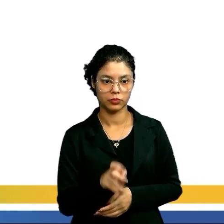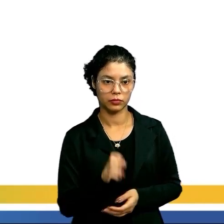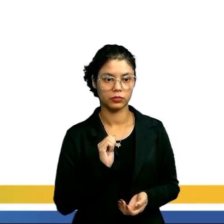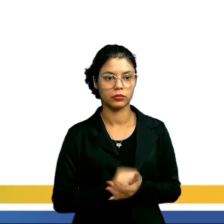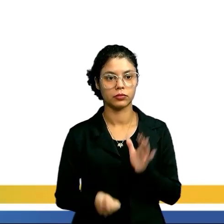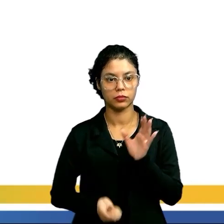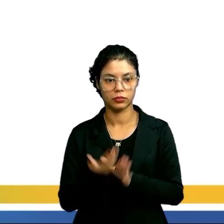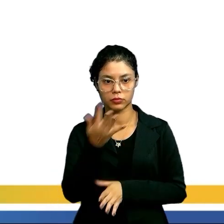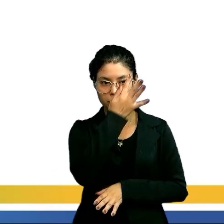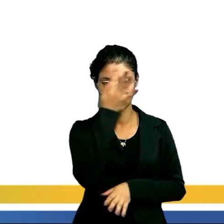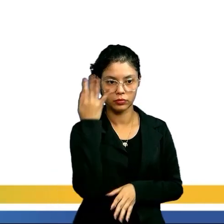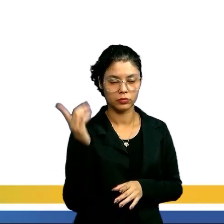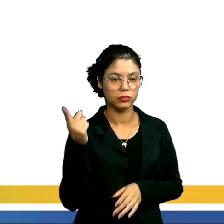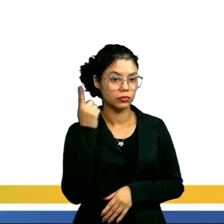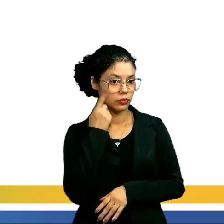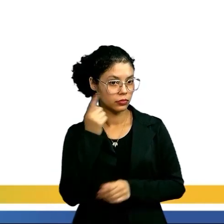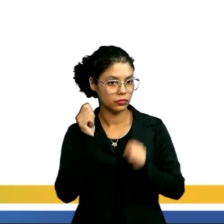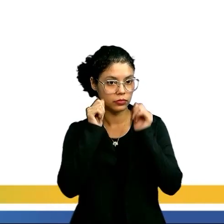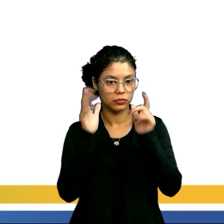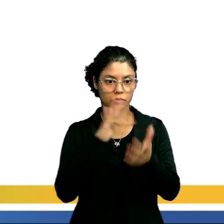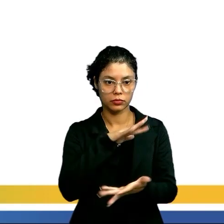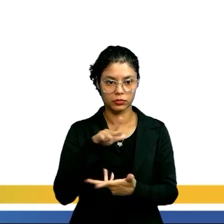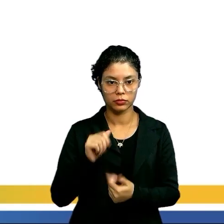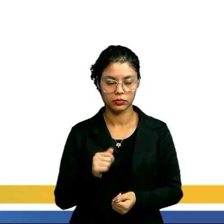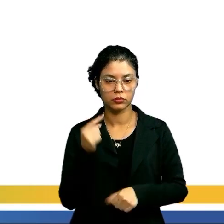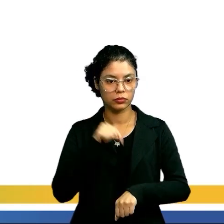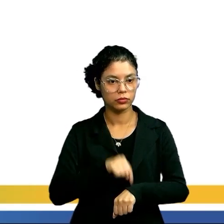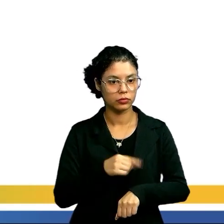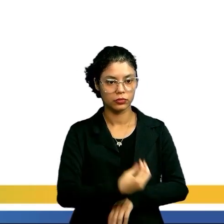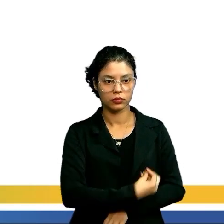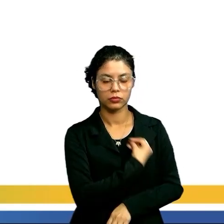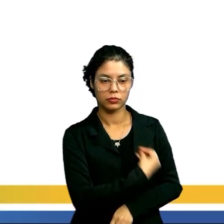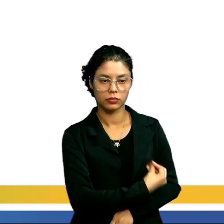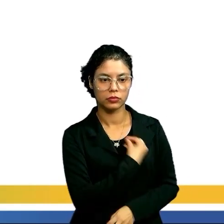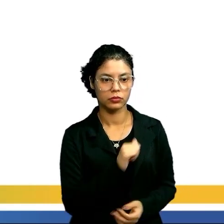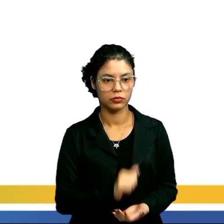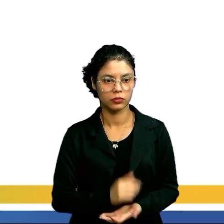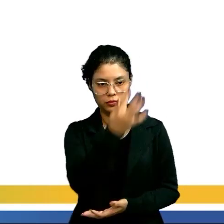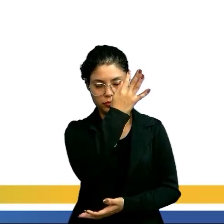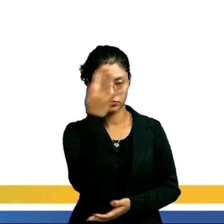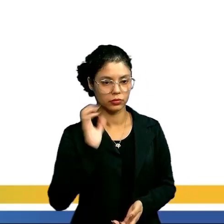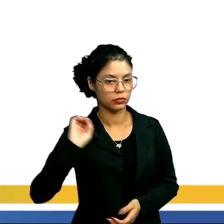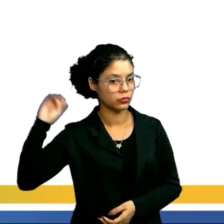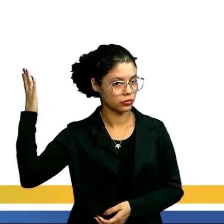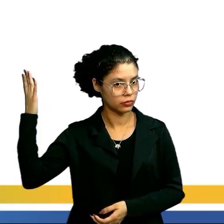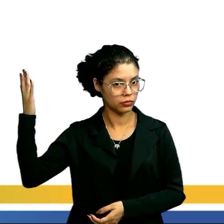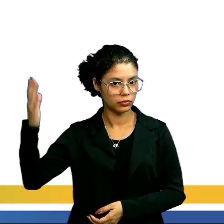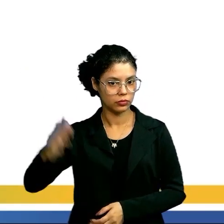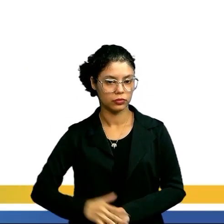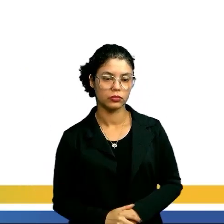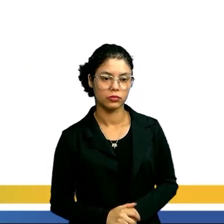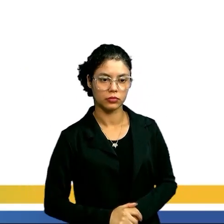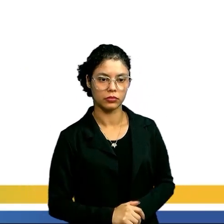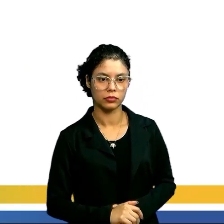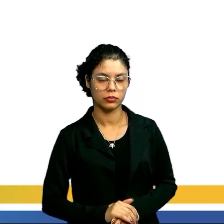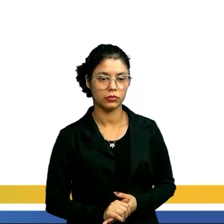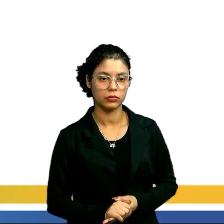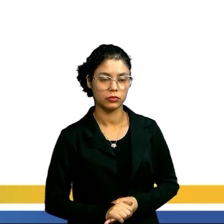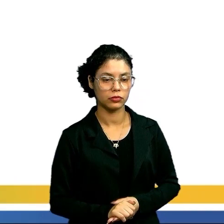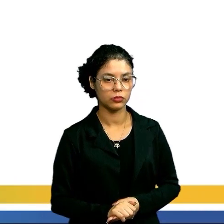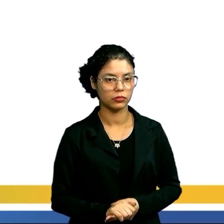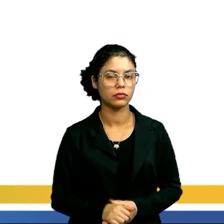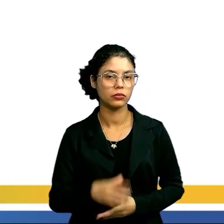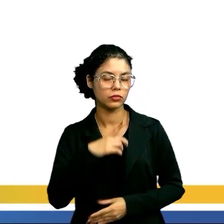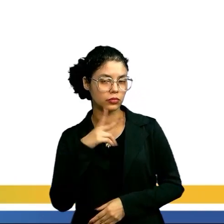na criação de uma filosofia atenta ao mundo e ao tempo presente, uma filosofia do acontecimento.